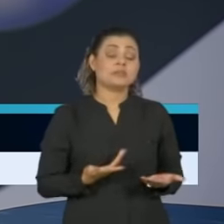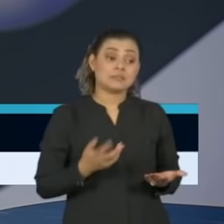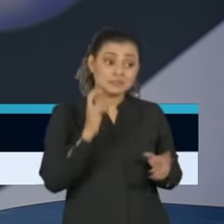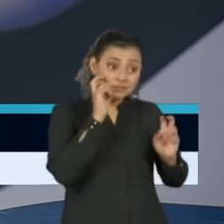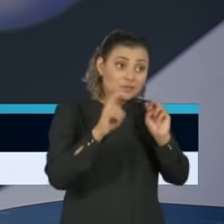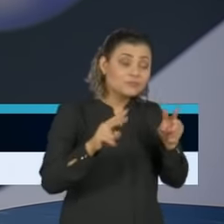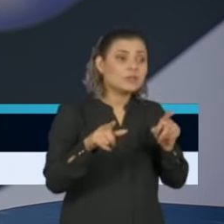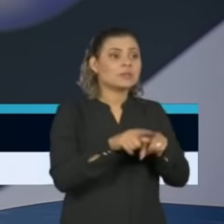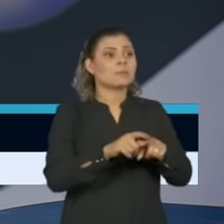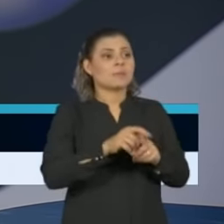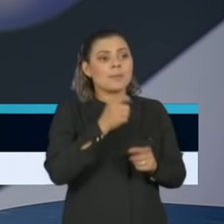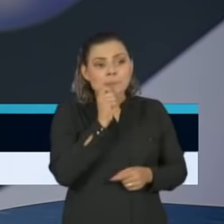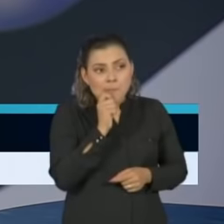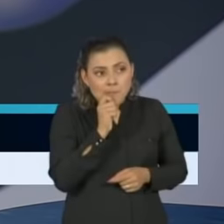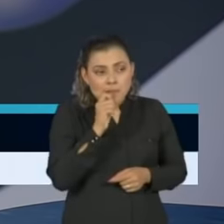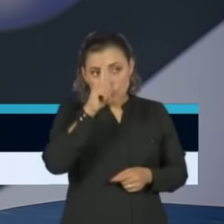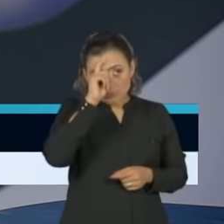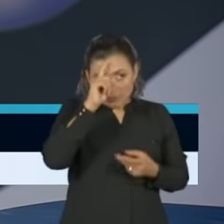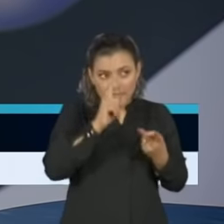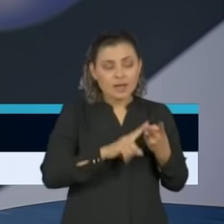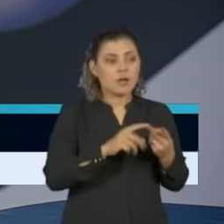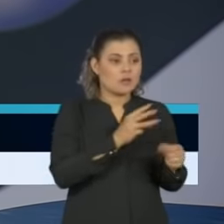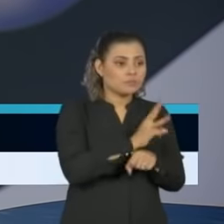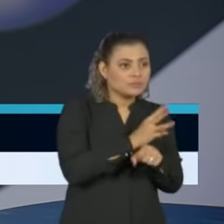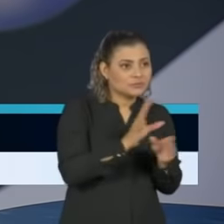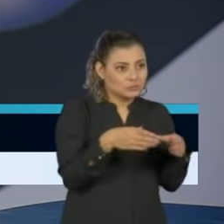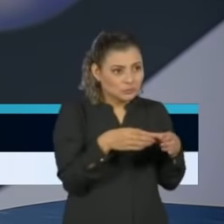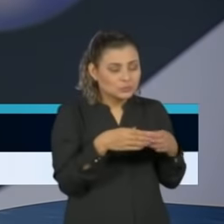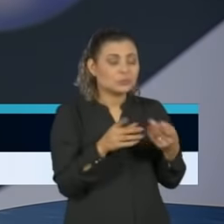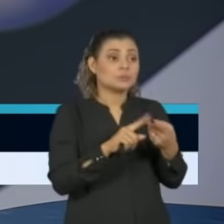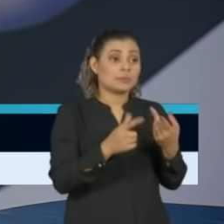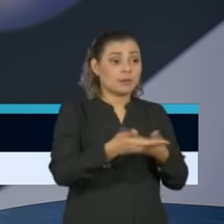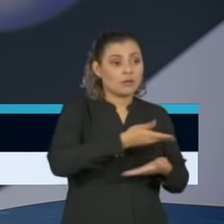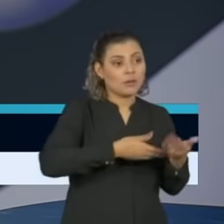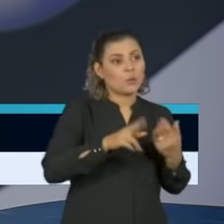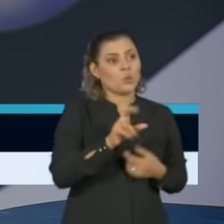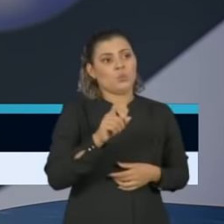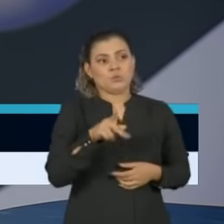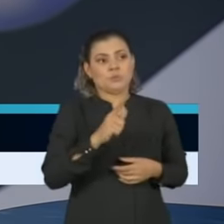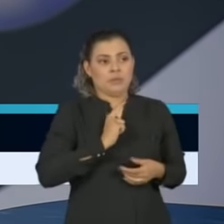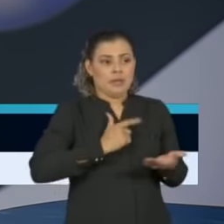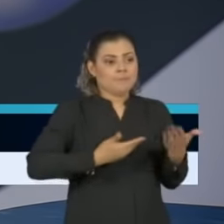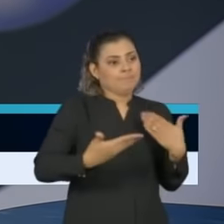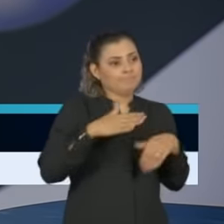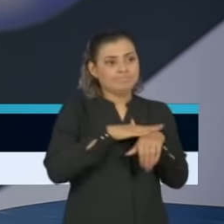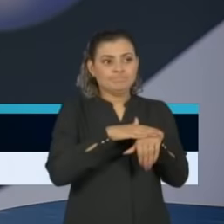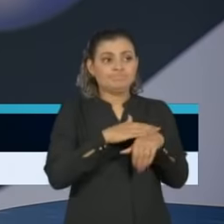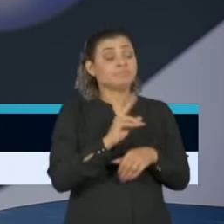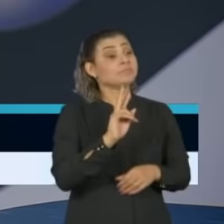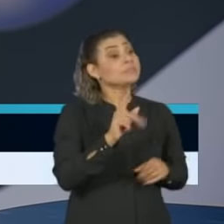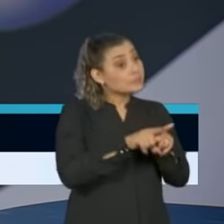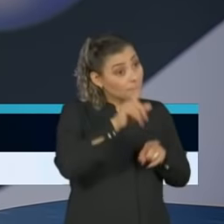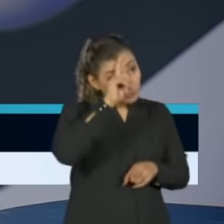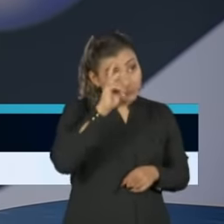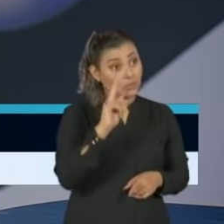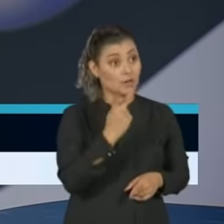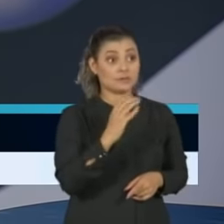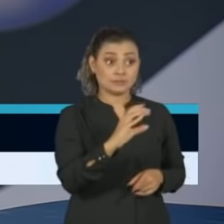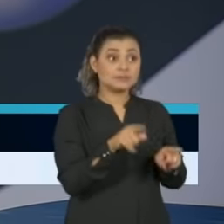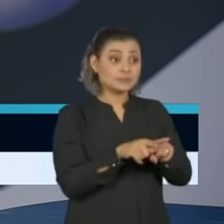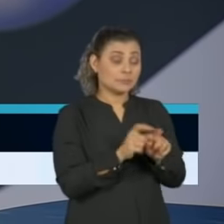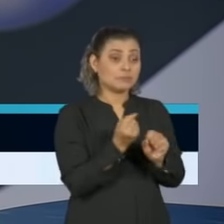notícias em áudio de vários hospitais e de vários grupos. Tem pessoas que a gente interage muito lá na USP, né? O próprio HC, que é uma estrutura gigantesca,